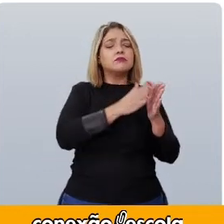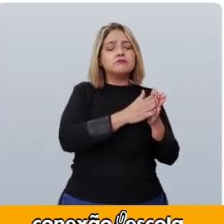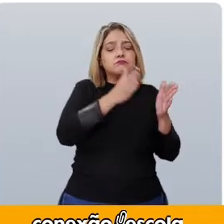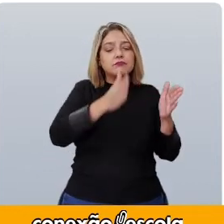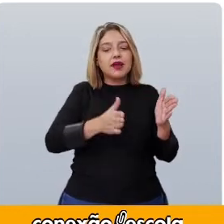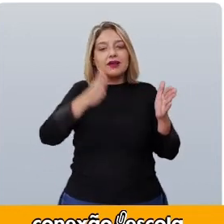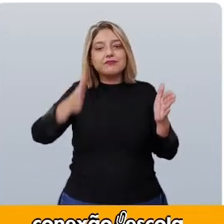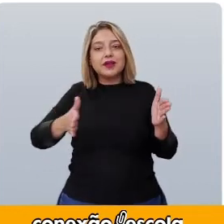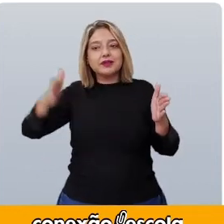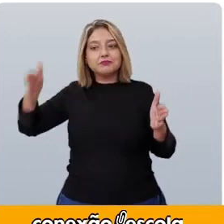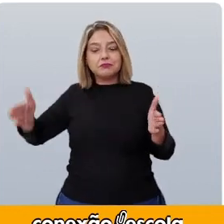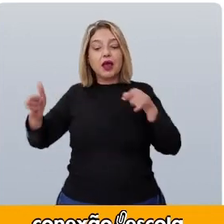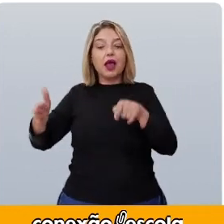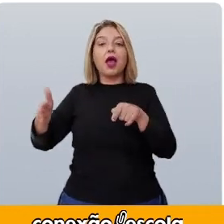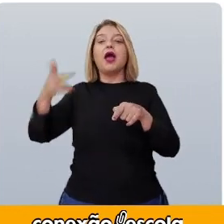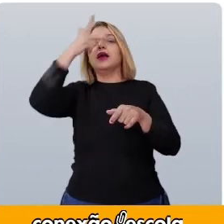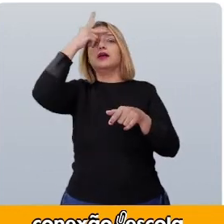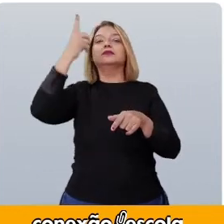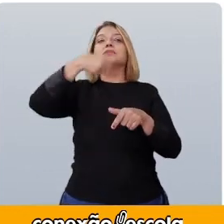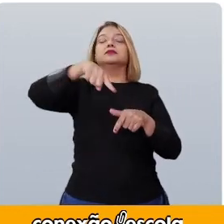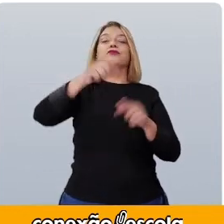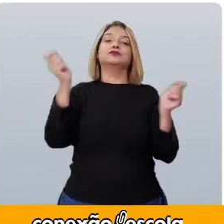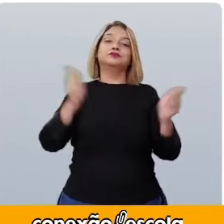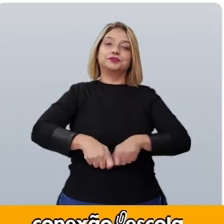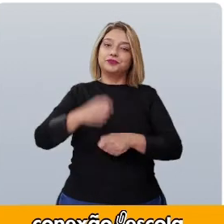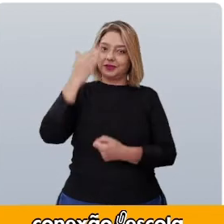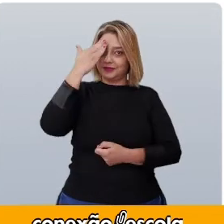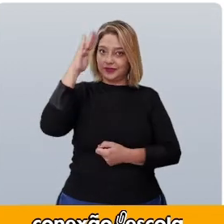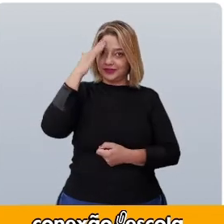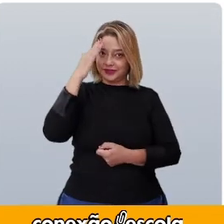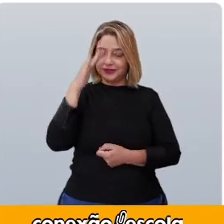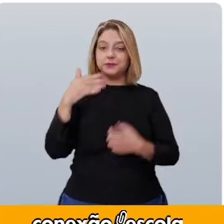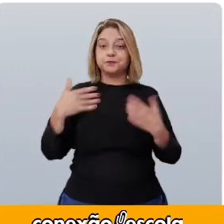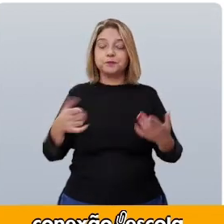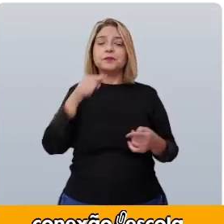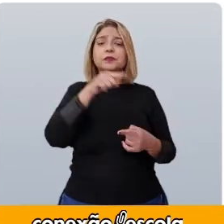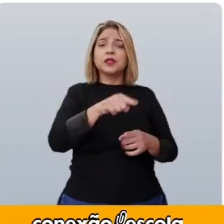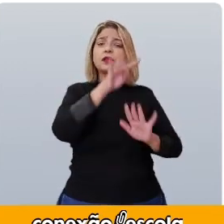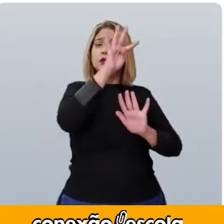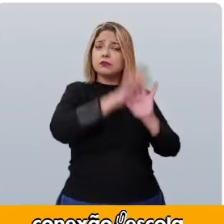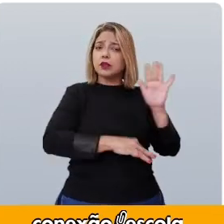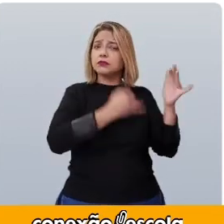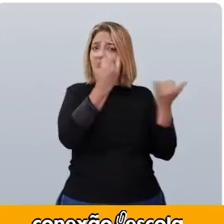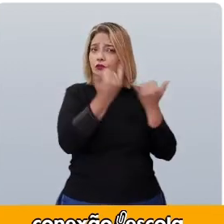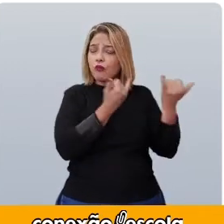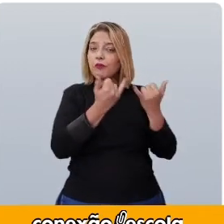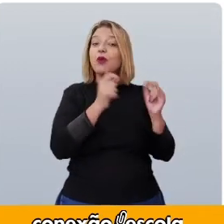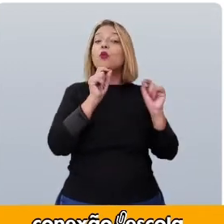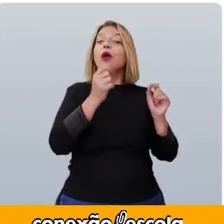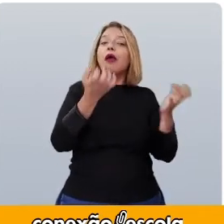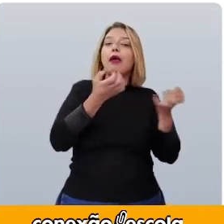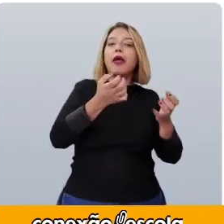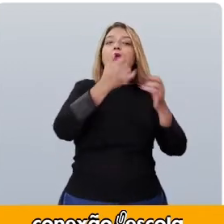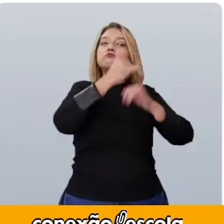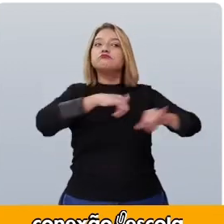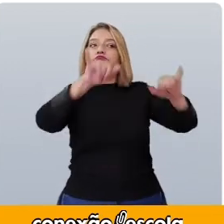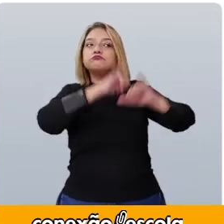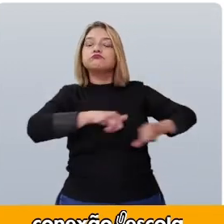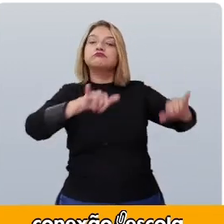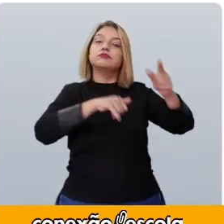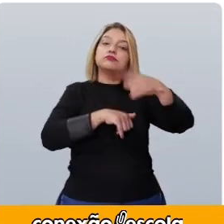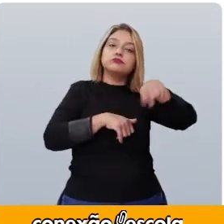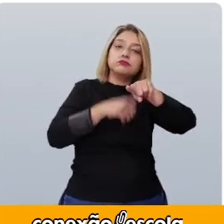deixando-o mais acessível. Os textos informativos são aqueles que procuram informar as pessoas